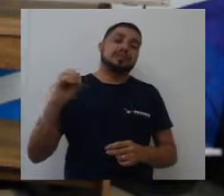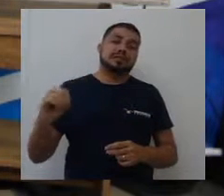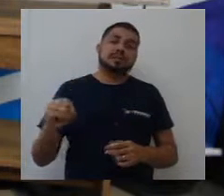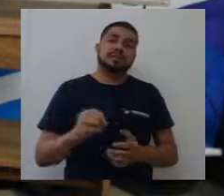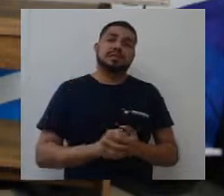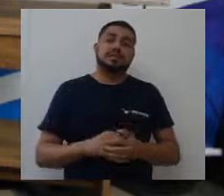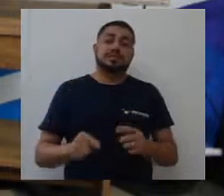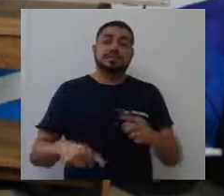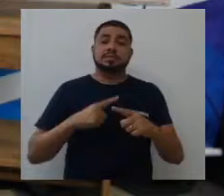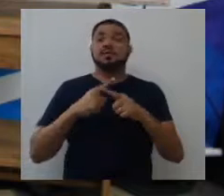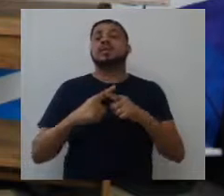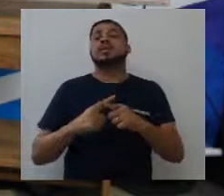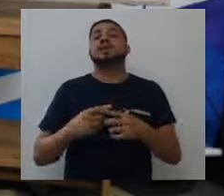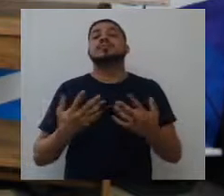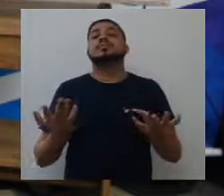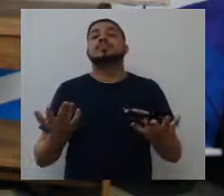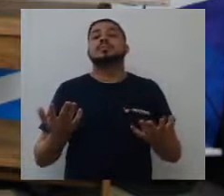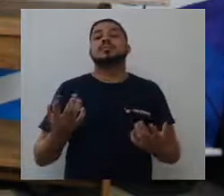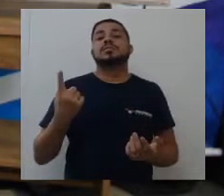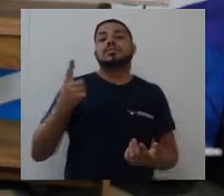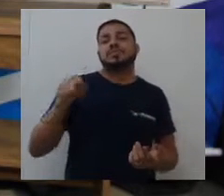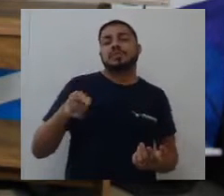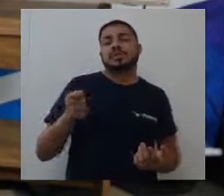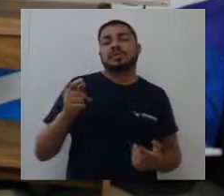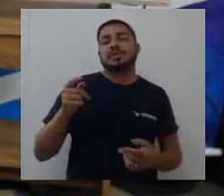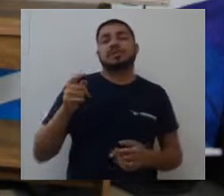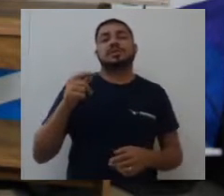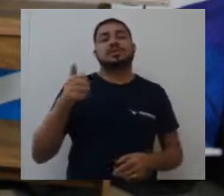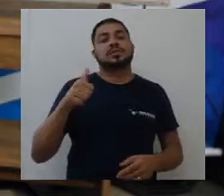850 multiplicado por